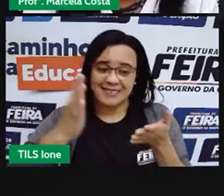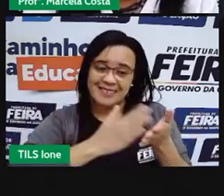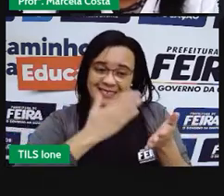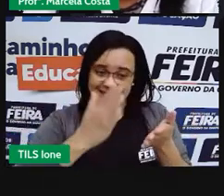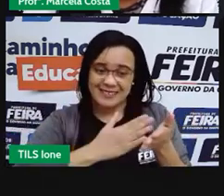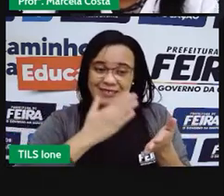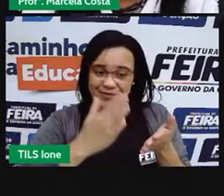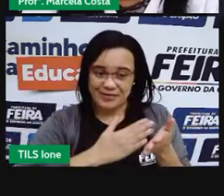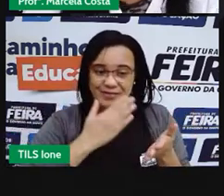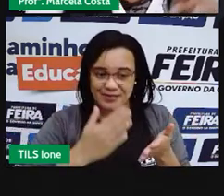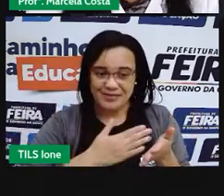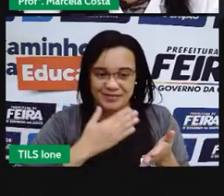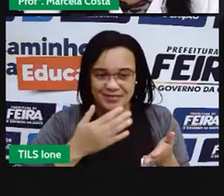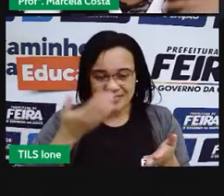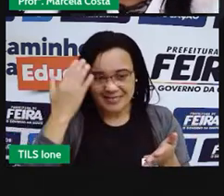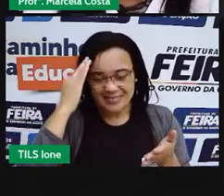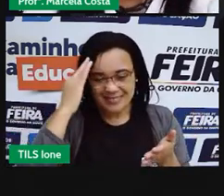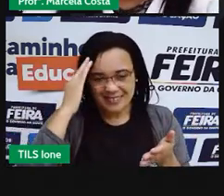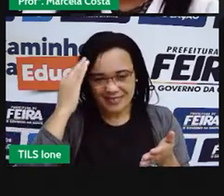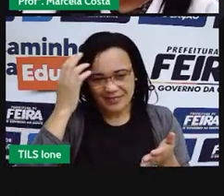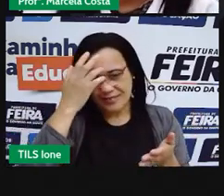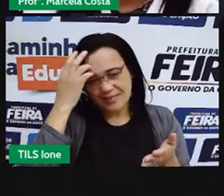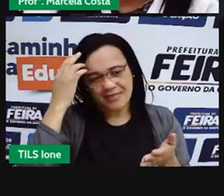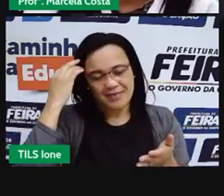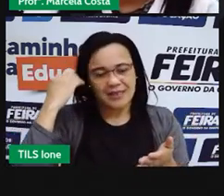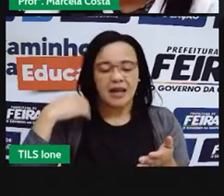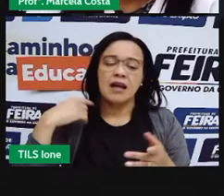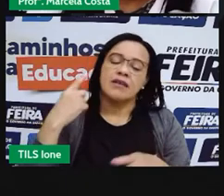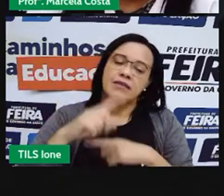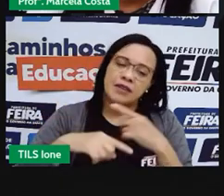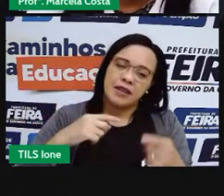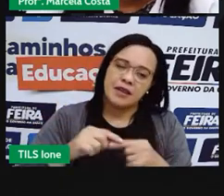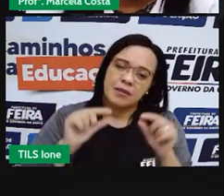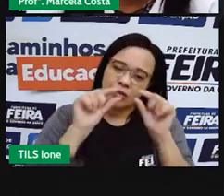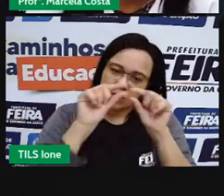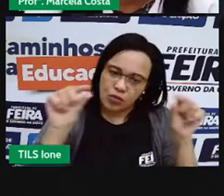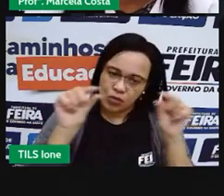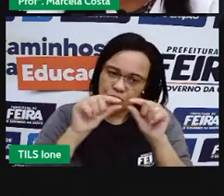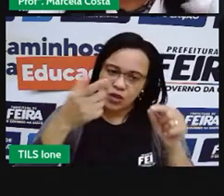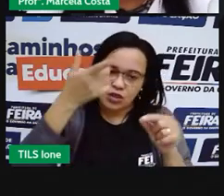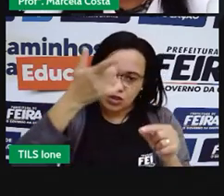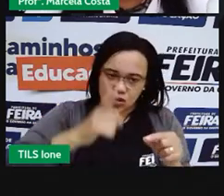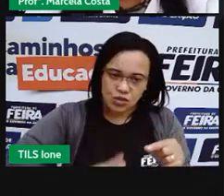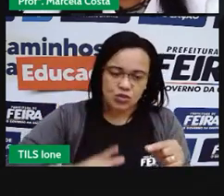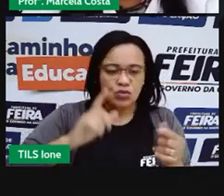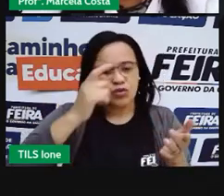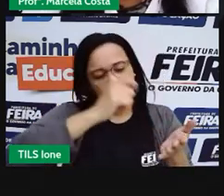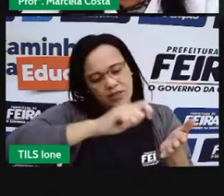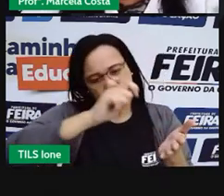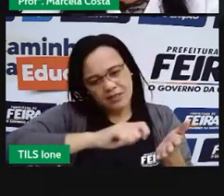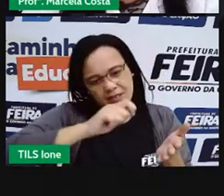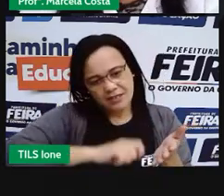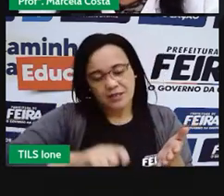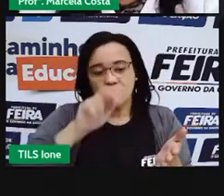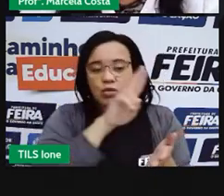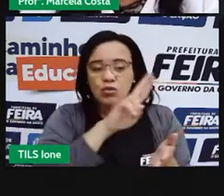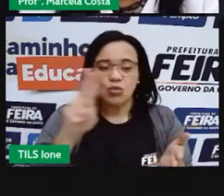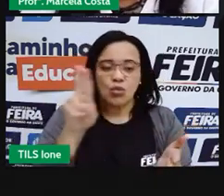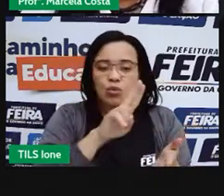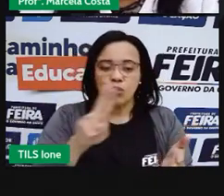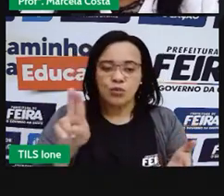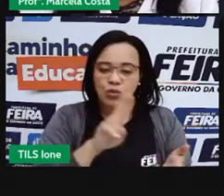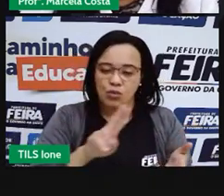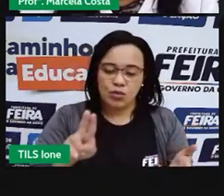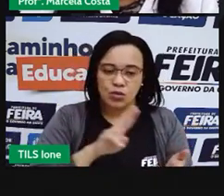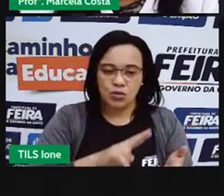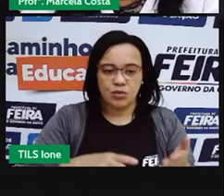Escreve esse título, depois põe mais uma linha e aí você vai escrever os nomes um